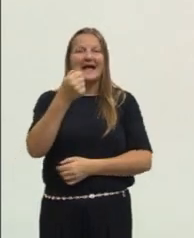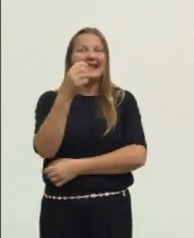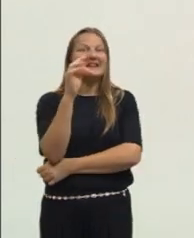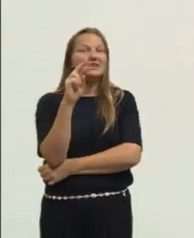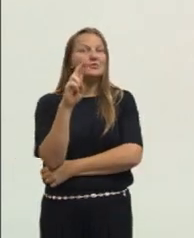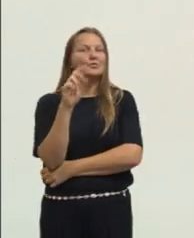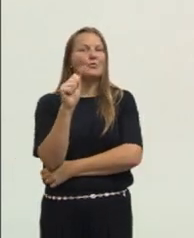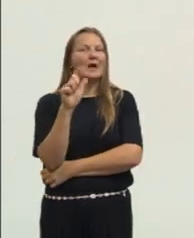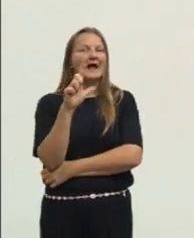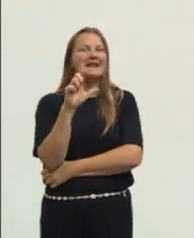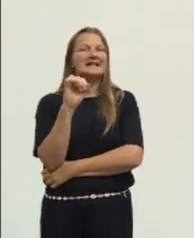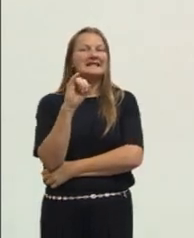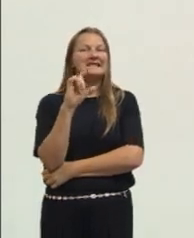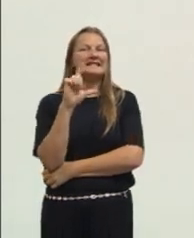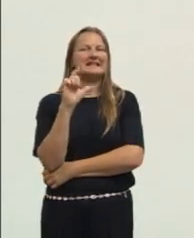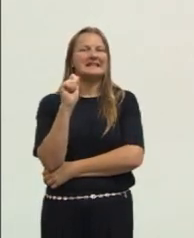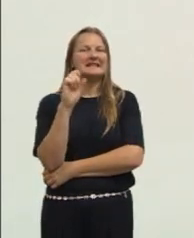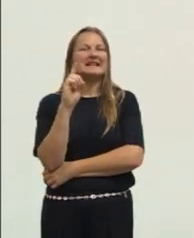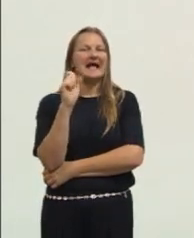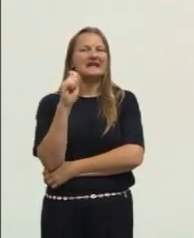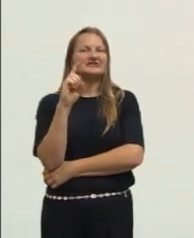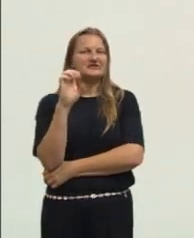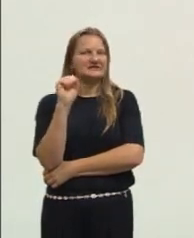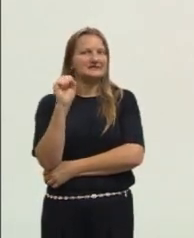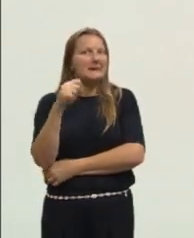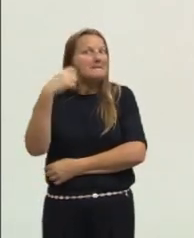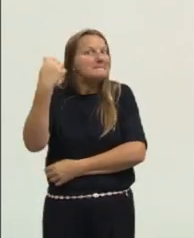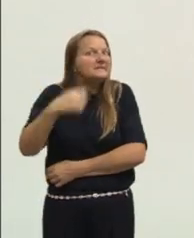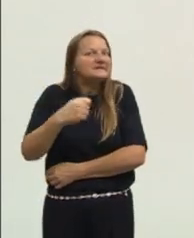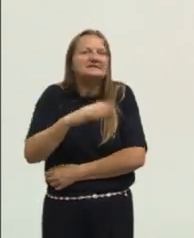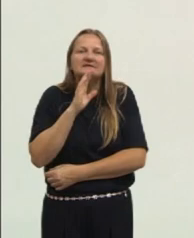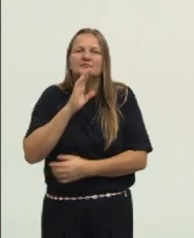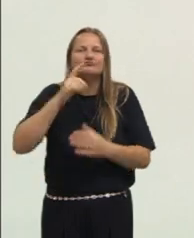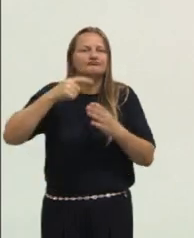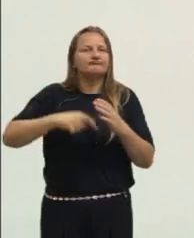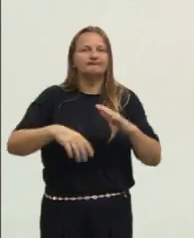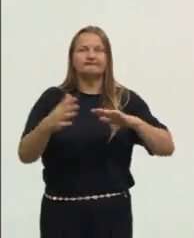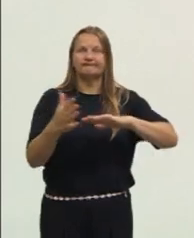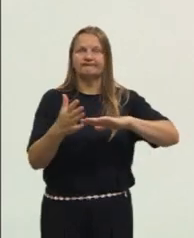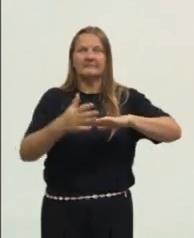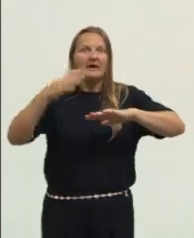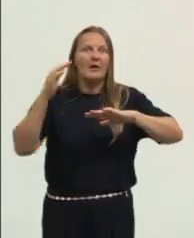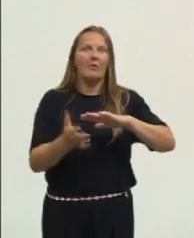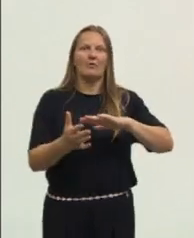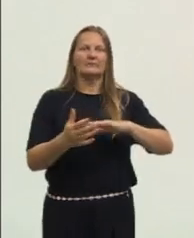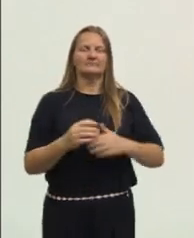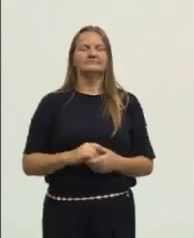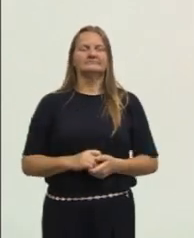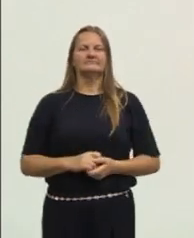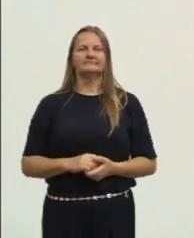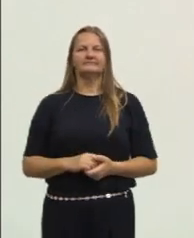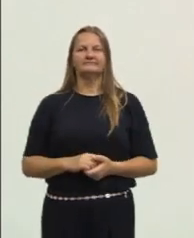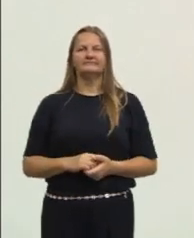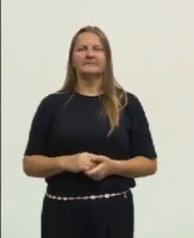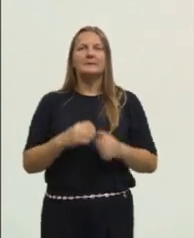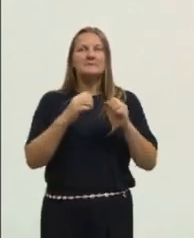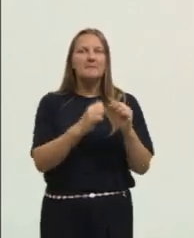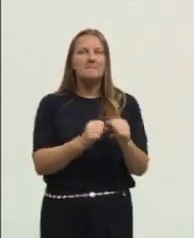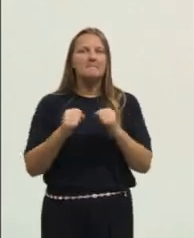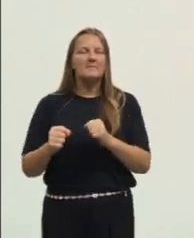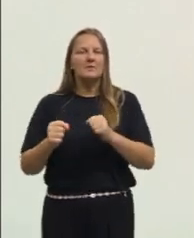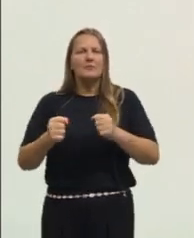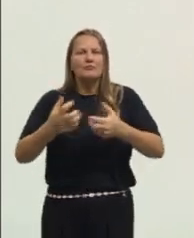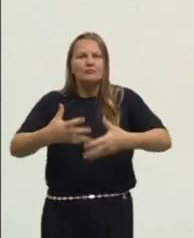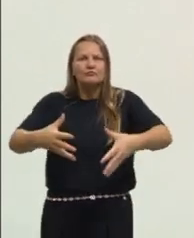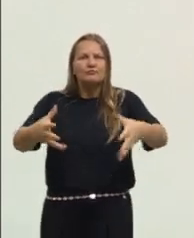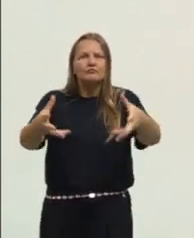nome já diz é a atualidades né nós passamos bastante coisas aqui a de atualidades mas muito mais do que isso tu tem que te empoderar desse